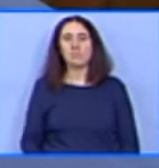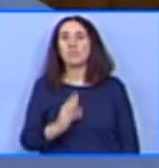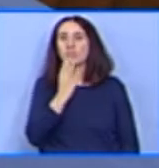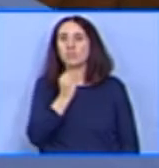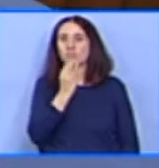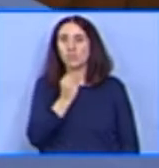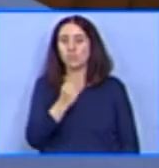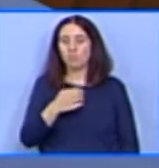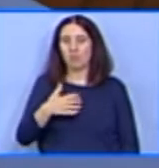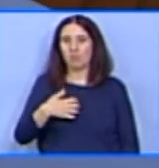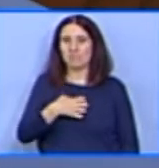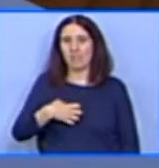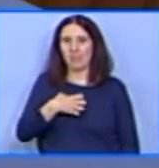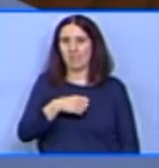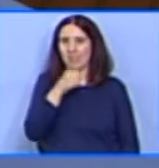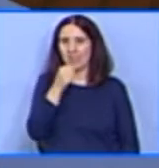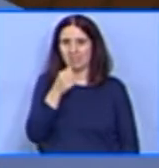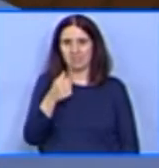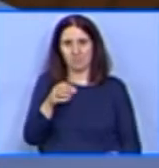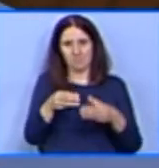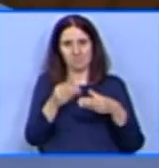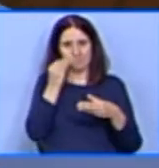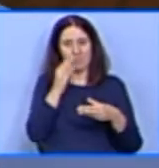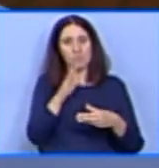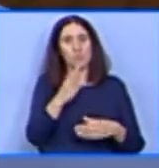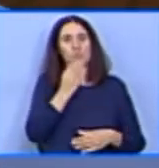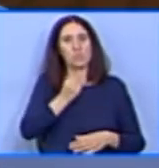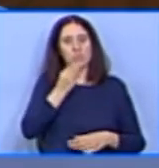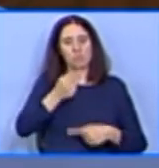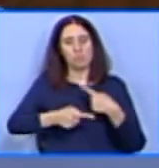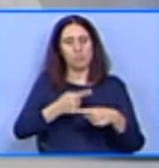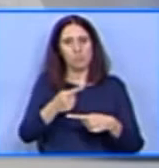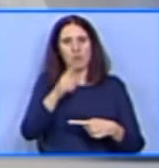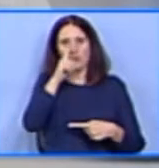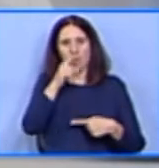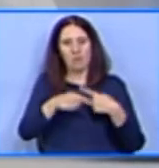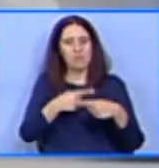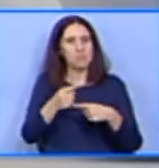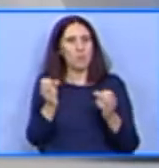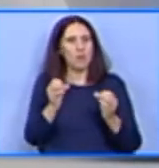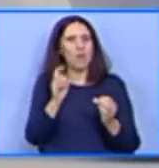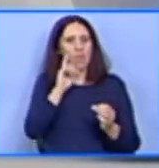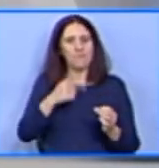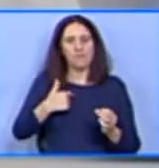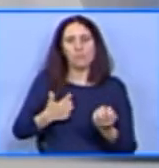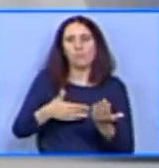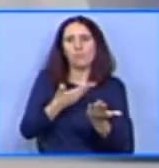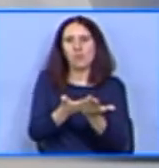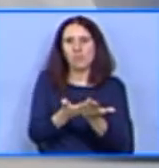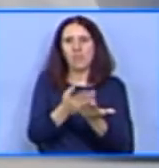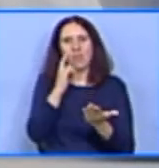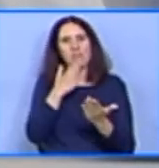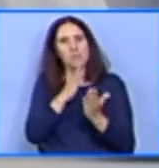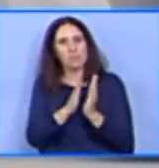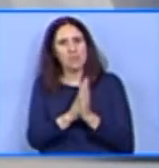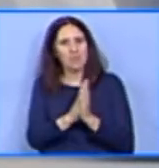é? Exatamente. Porque não há tradição no judaísmo de a mulher fazer uma proposta, da mulher ser